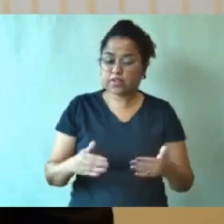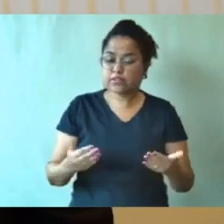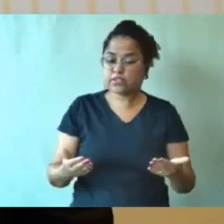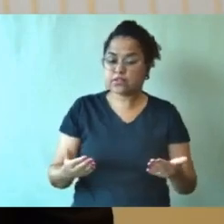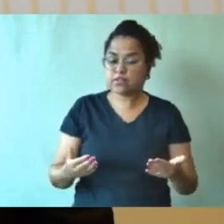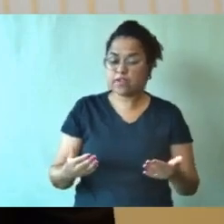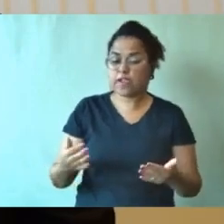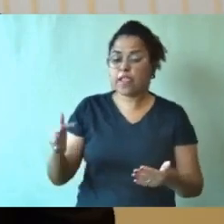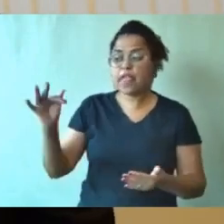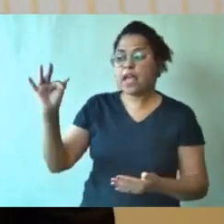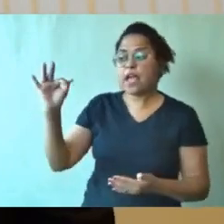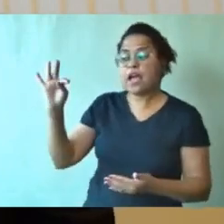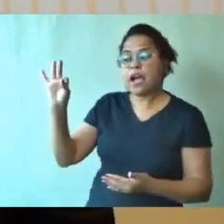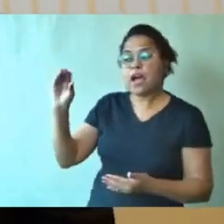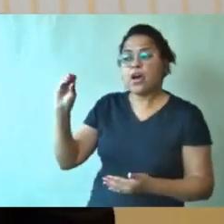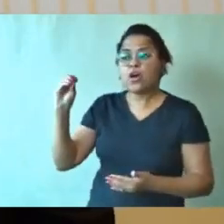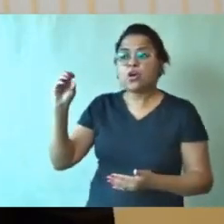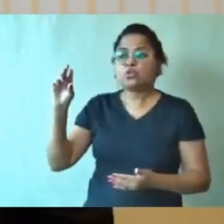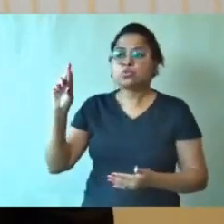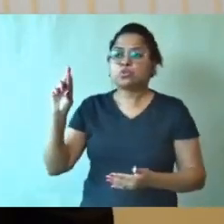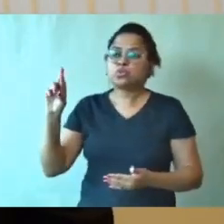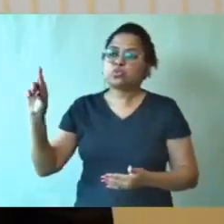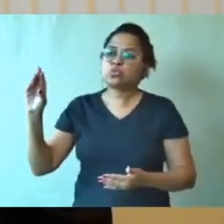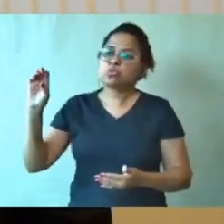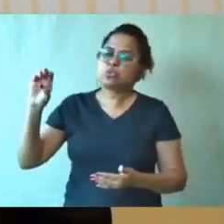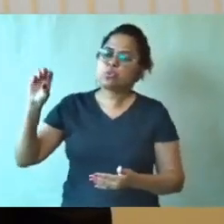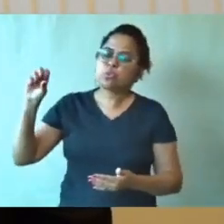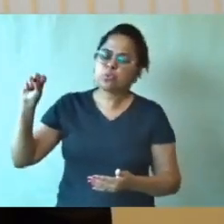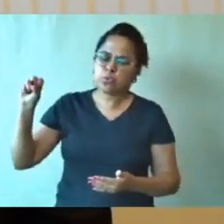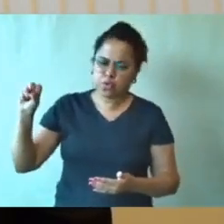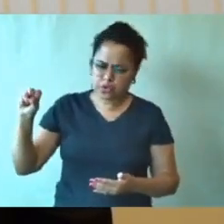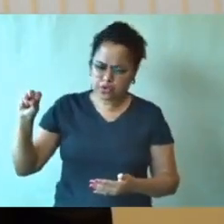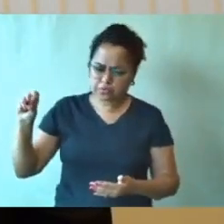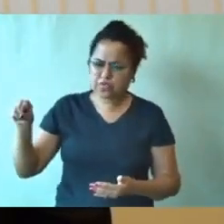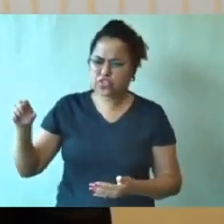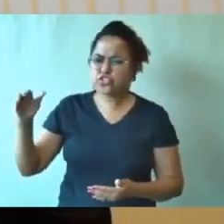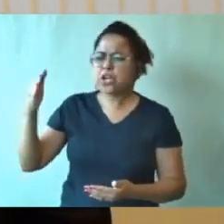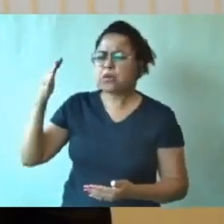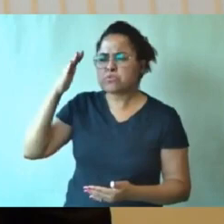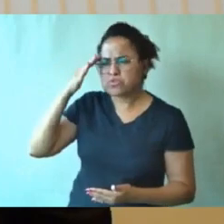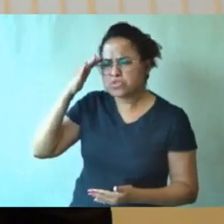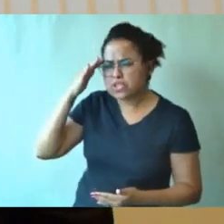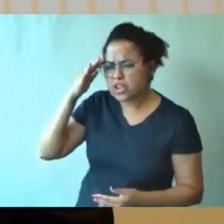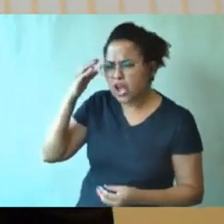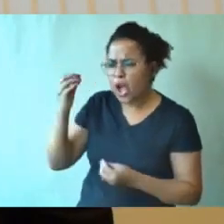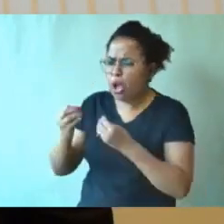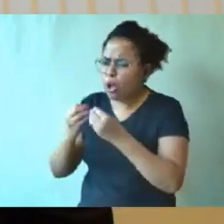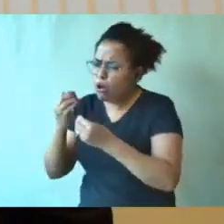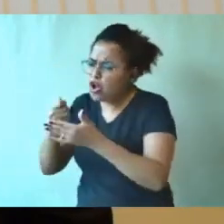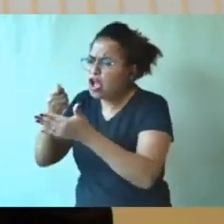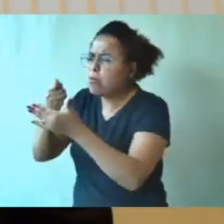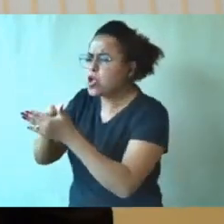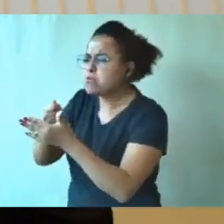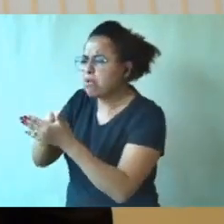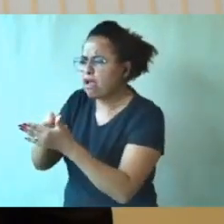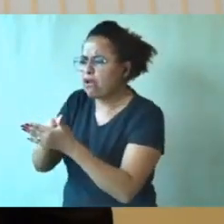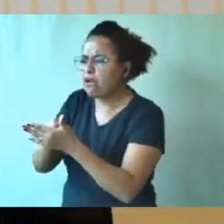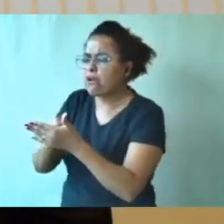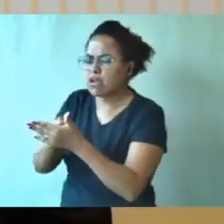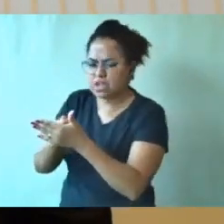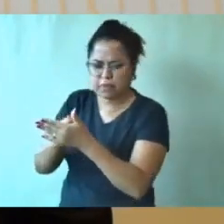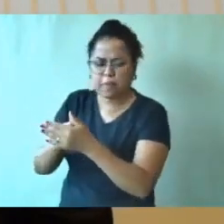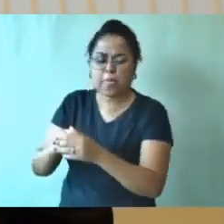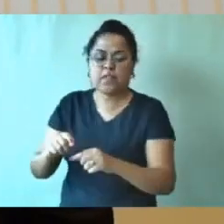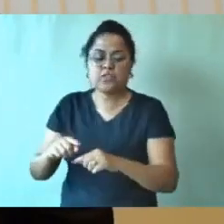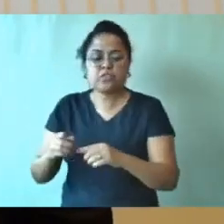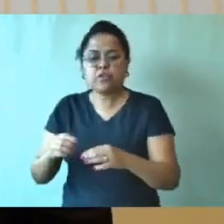a Torres. Chegamos ao entendimento de quanto valia a frota, como que eu poderia pagar e de forma